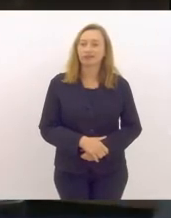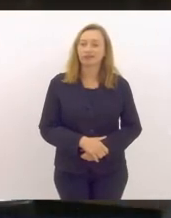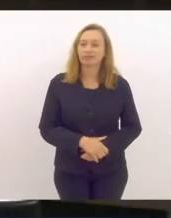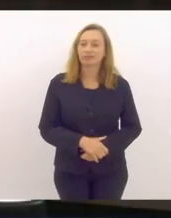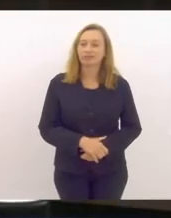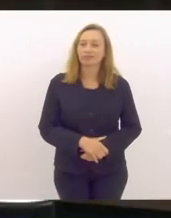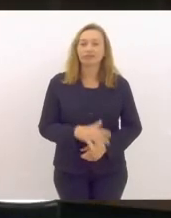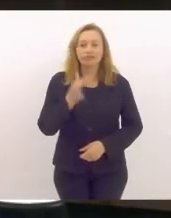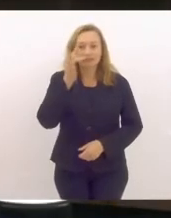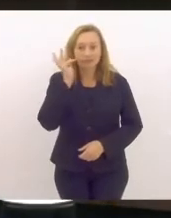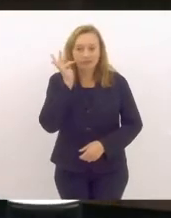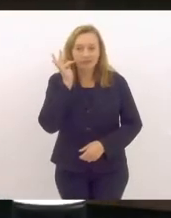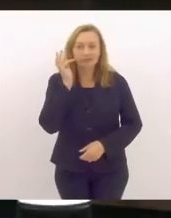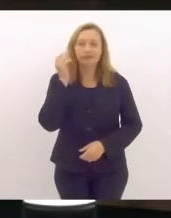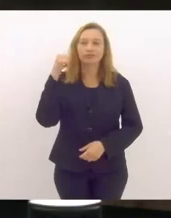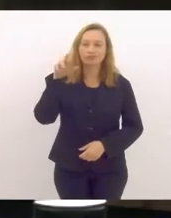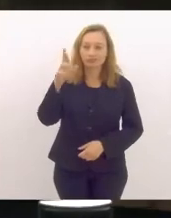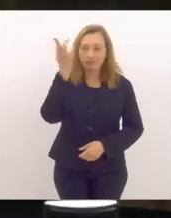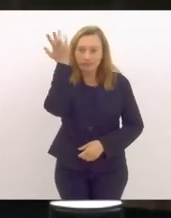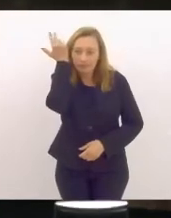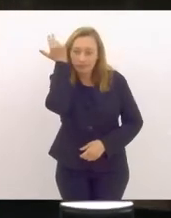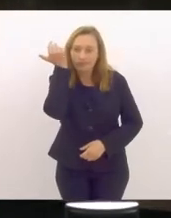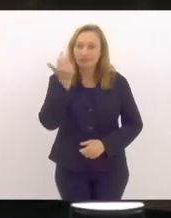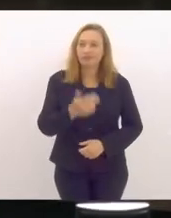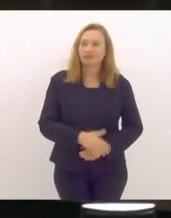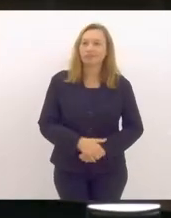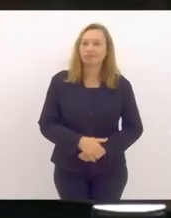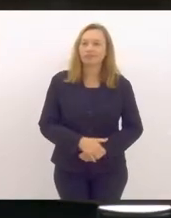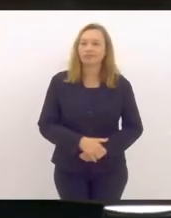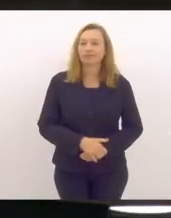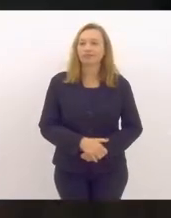deputado Flávio, deputado Eliomar.